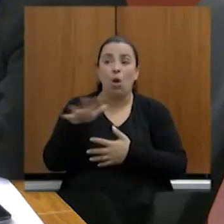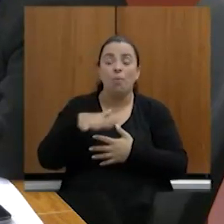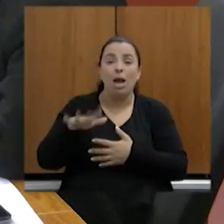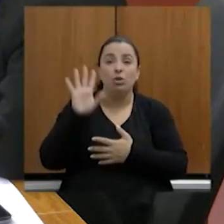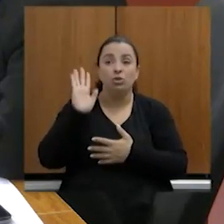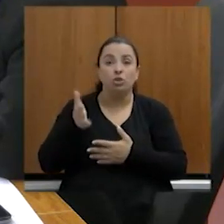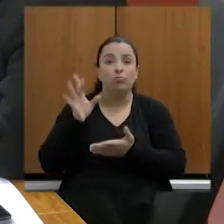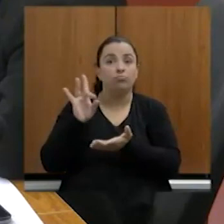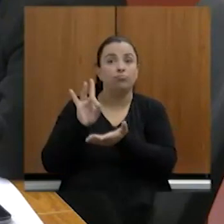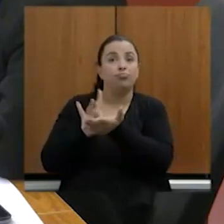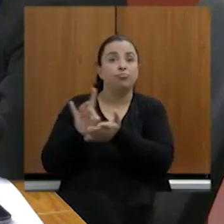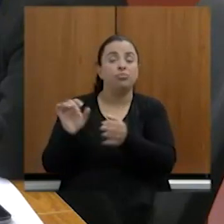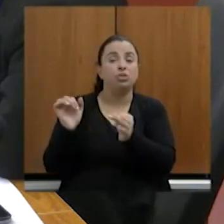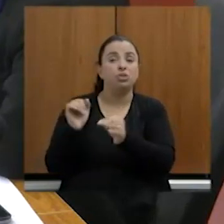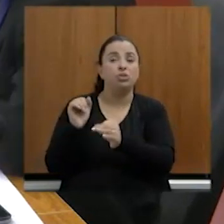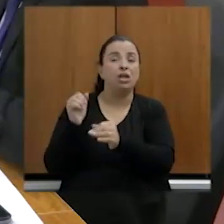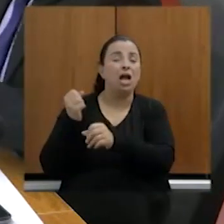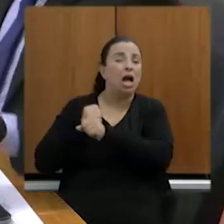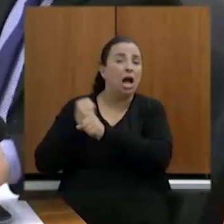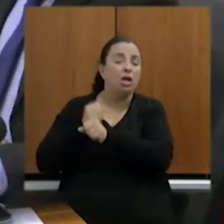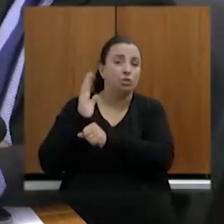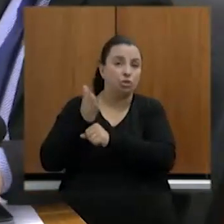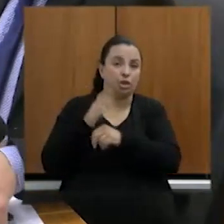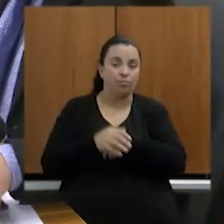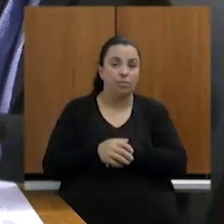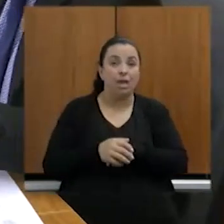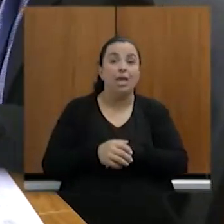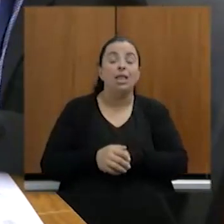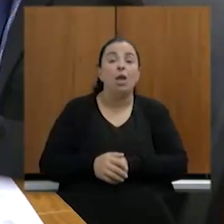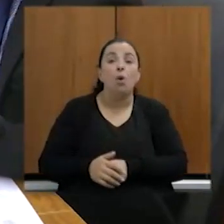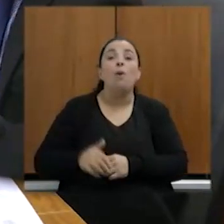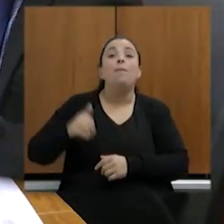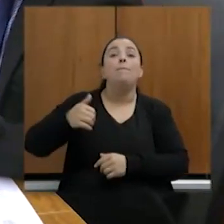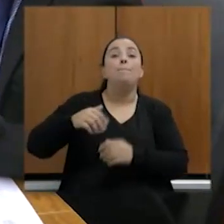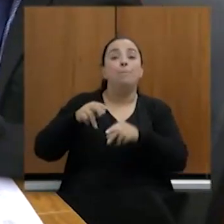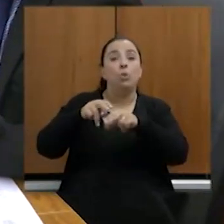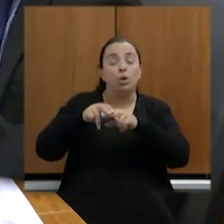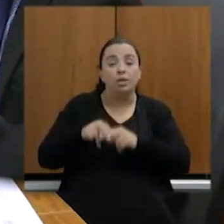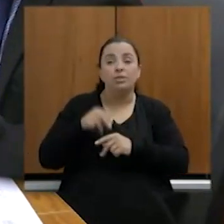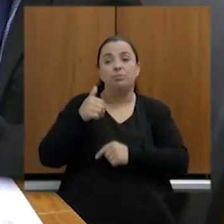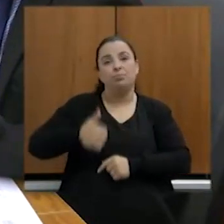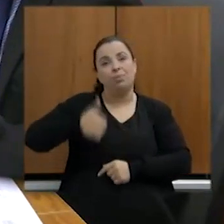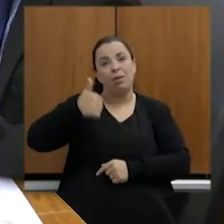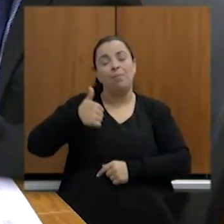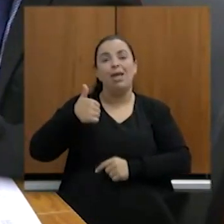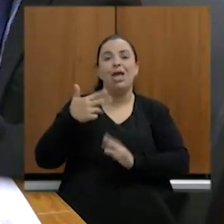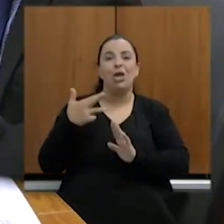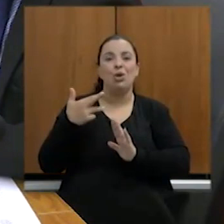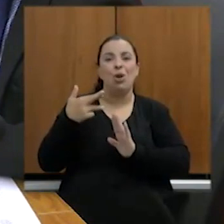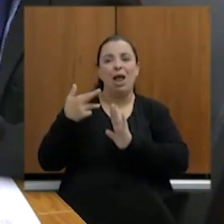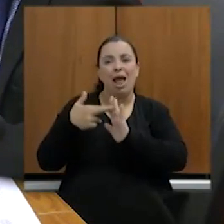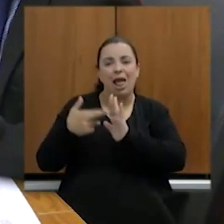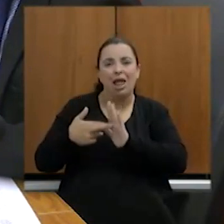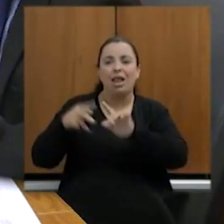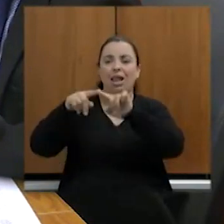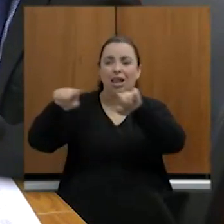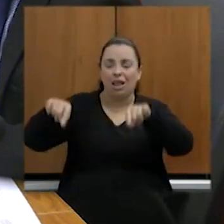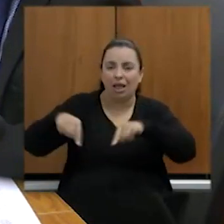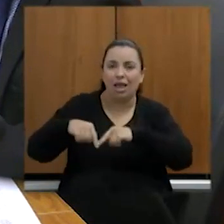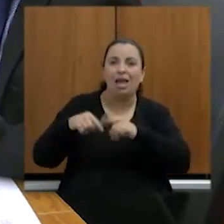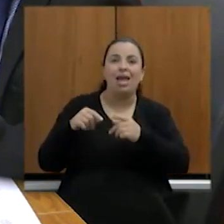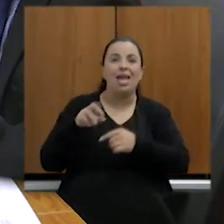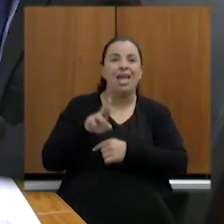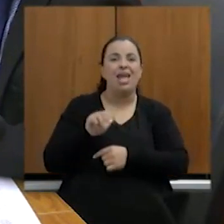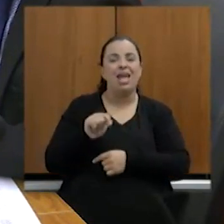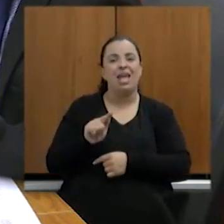então quê que a gente vai fazer nesse a regularização fundiária inclusive pediria aqui o apoio para que a gente possa